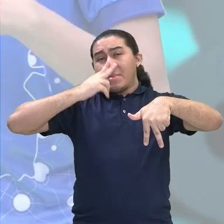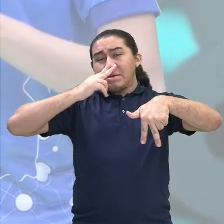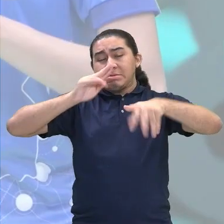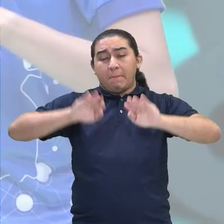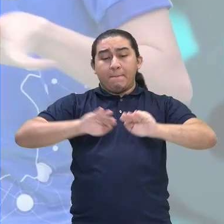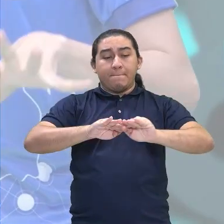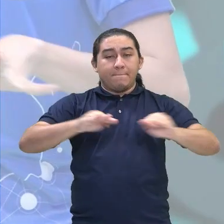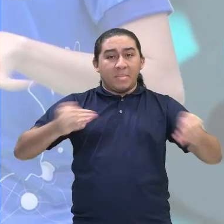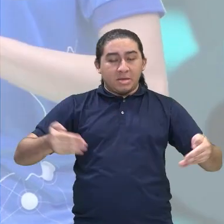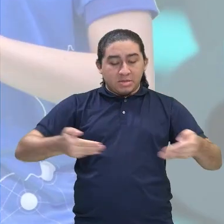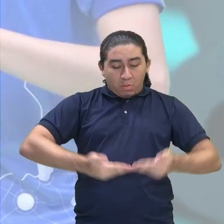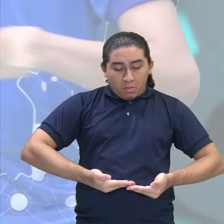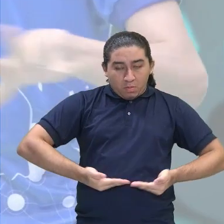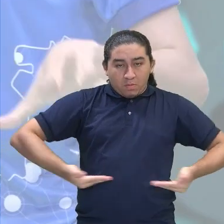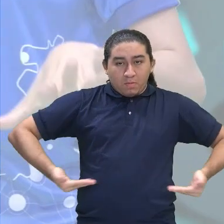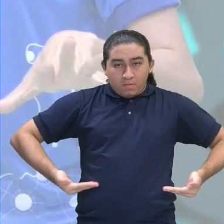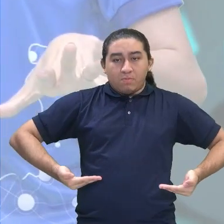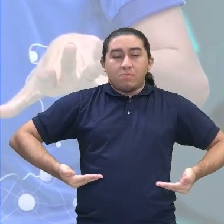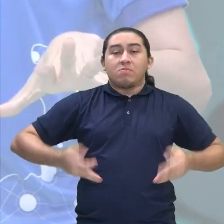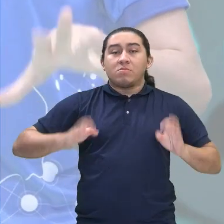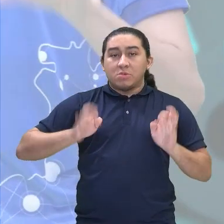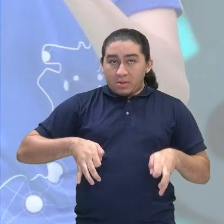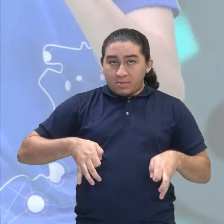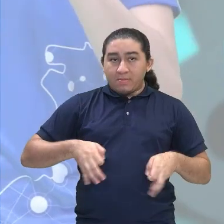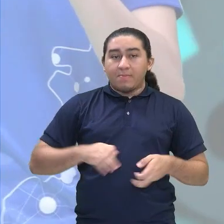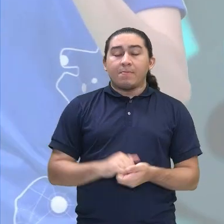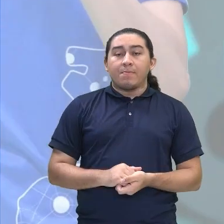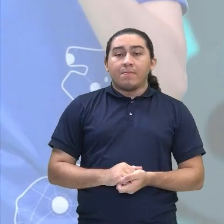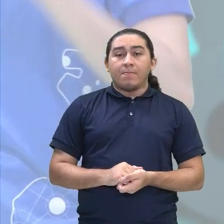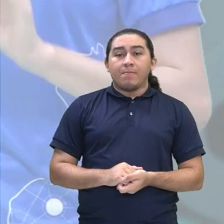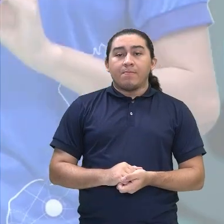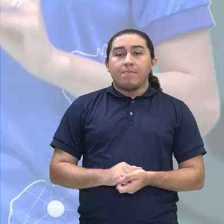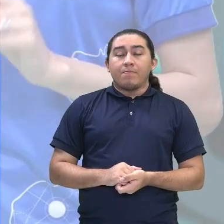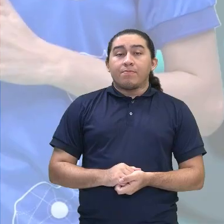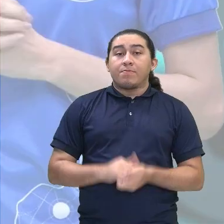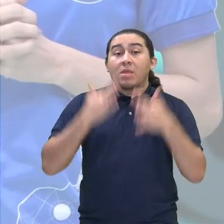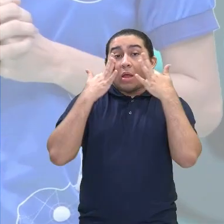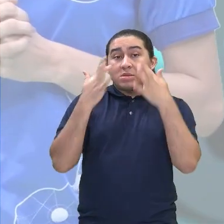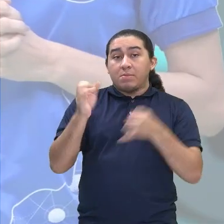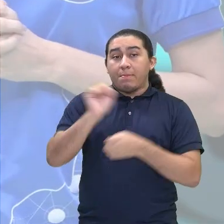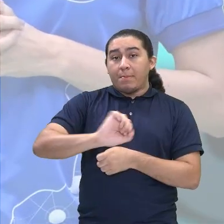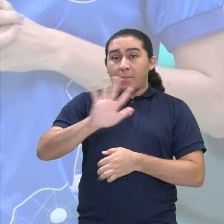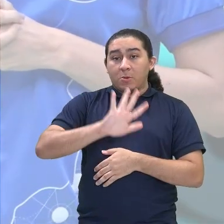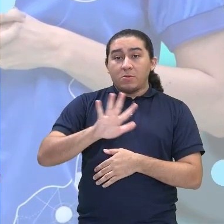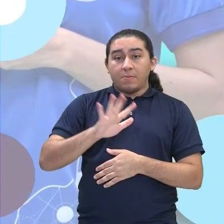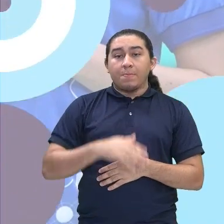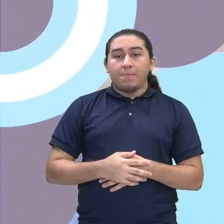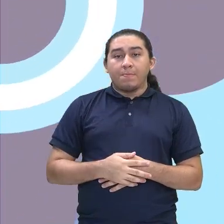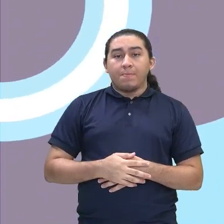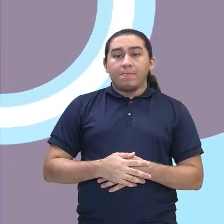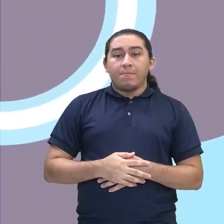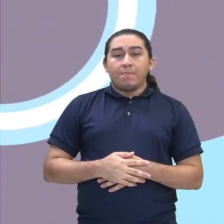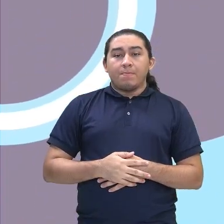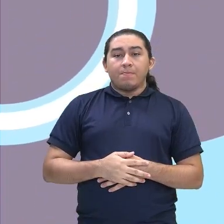plano transverso horizontal. Olha só numa imagem.